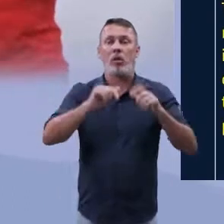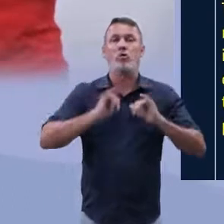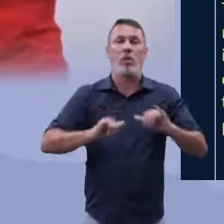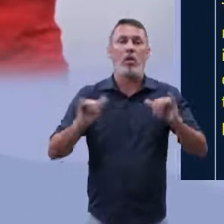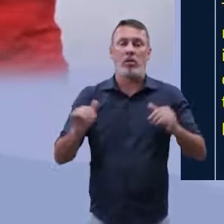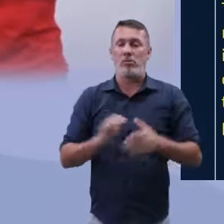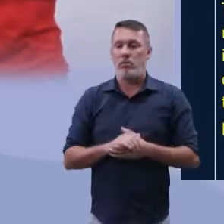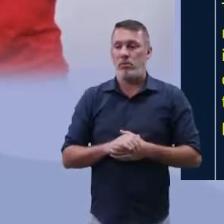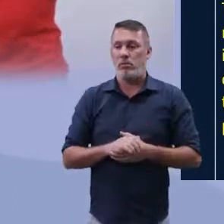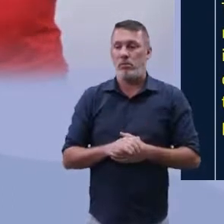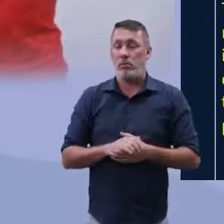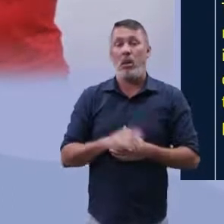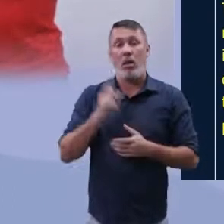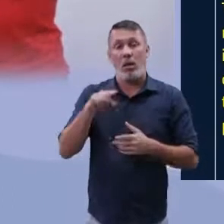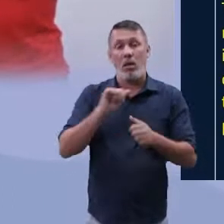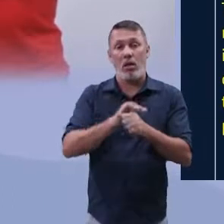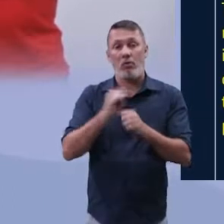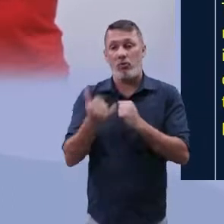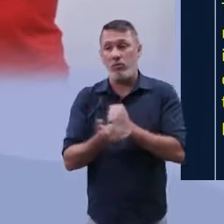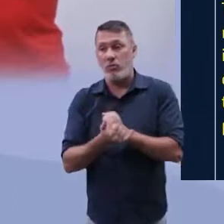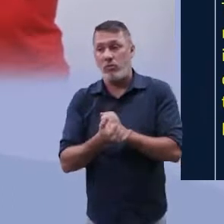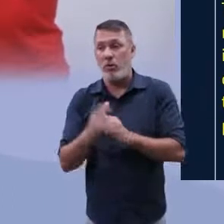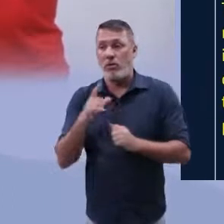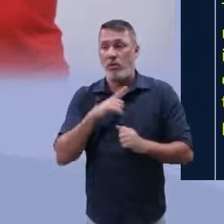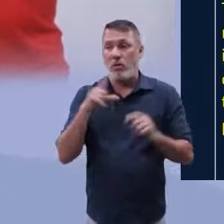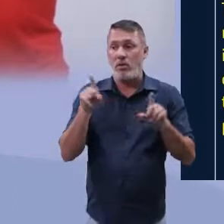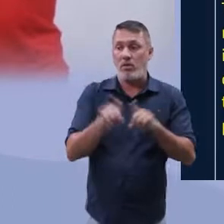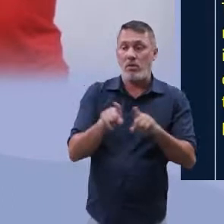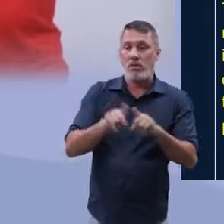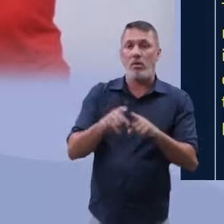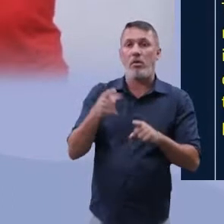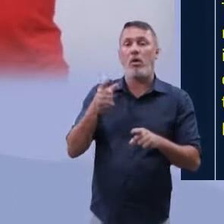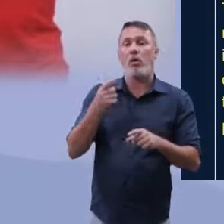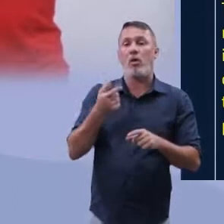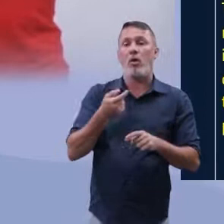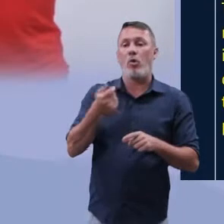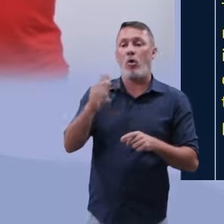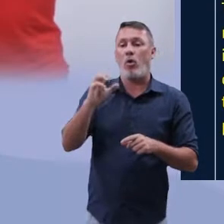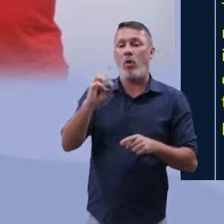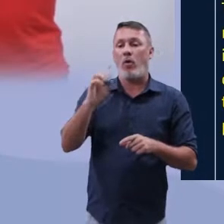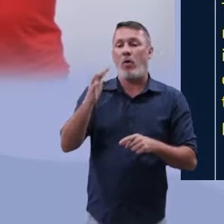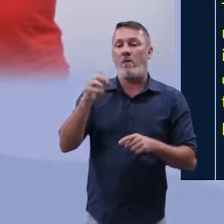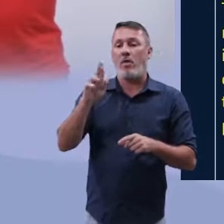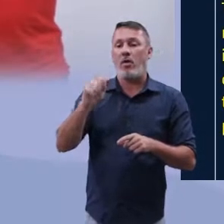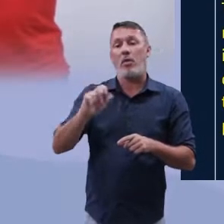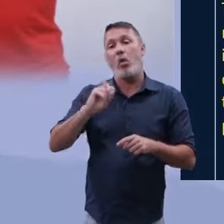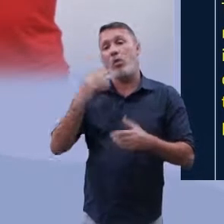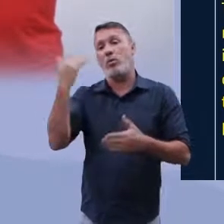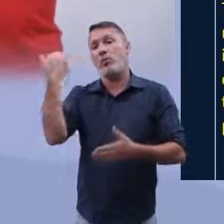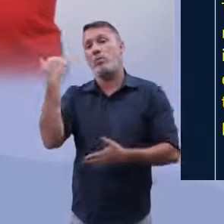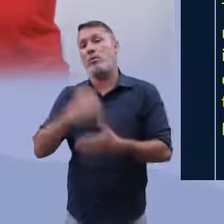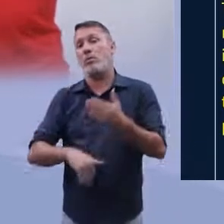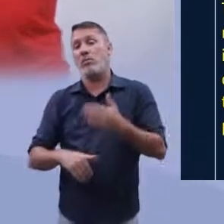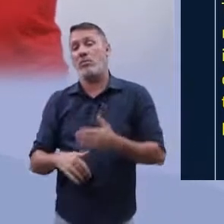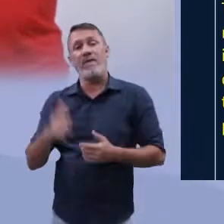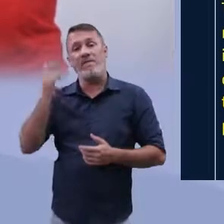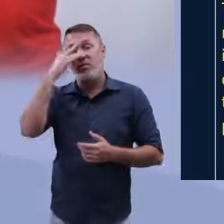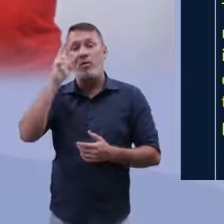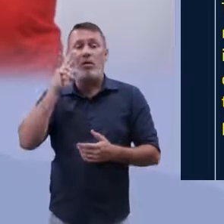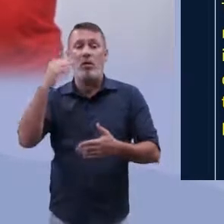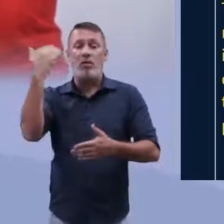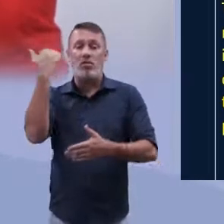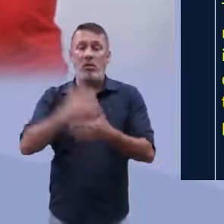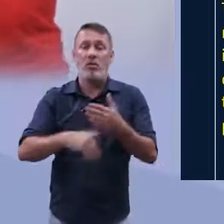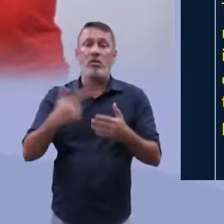no supermercado. Ou um adjetivo, usado, por exemplo, com a oferta ou, né, um grande desconto, um